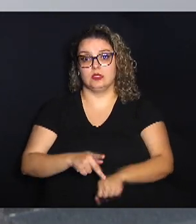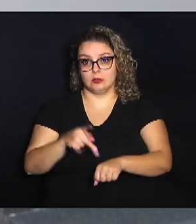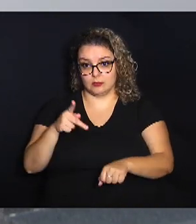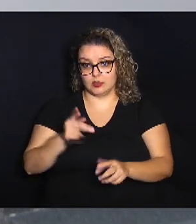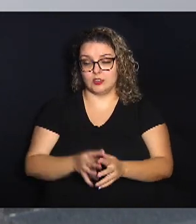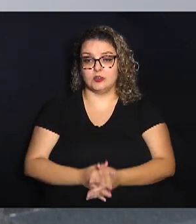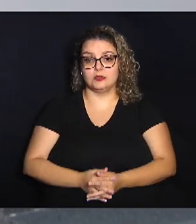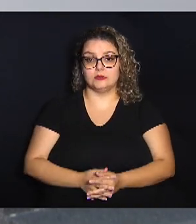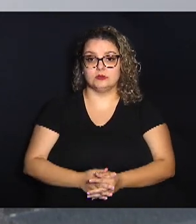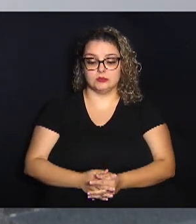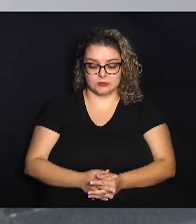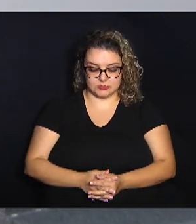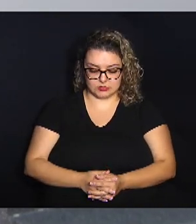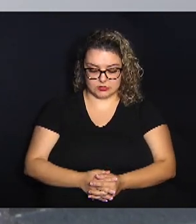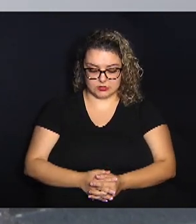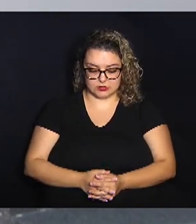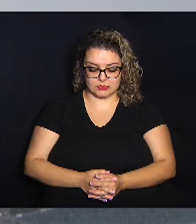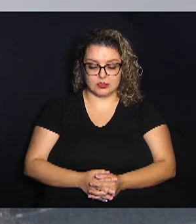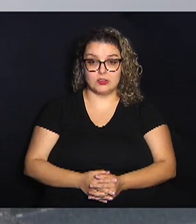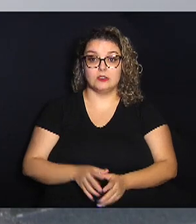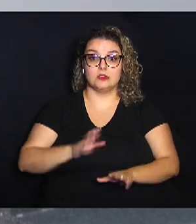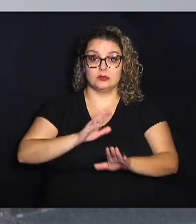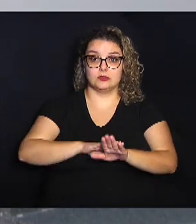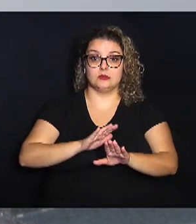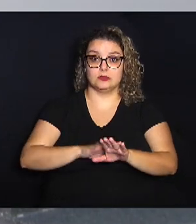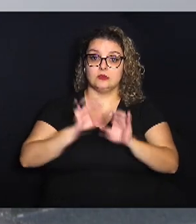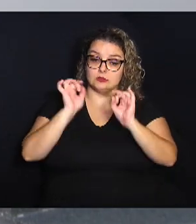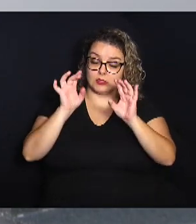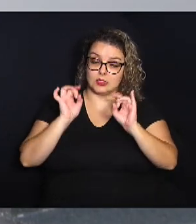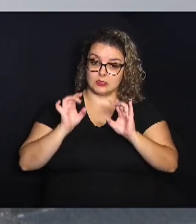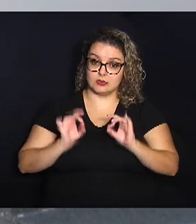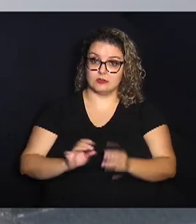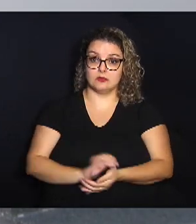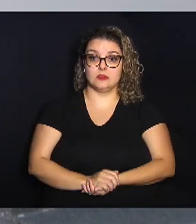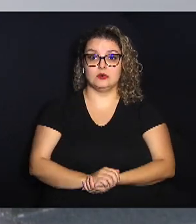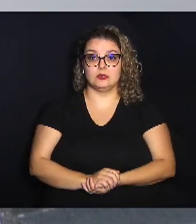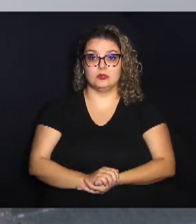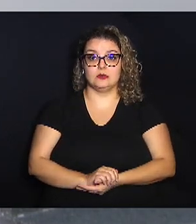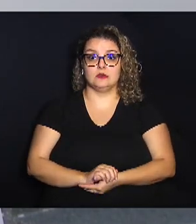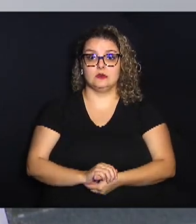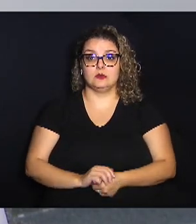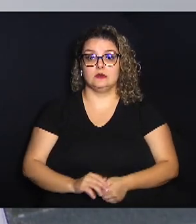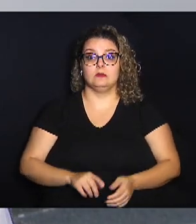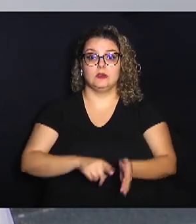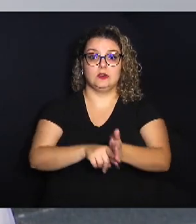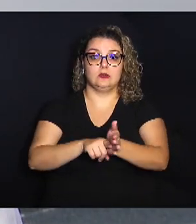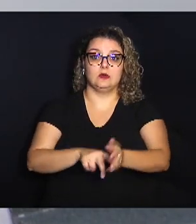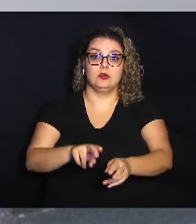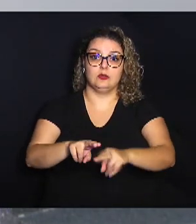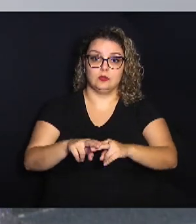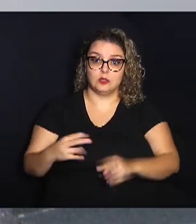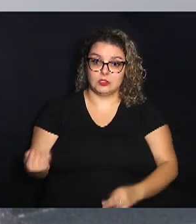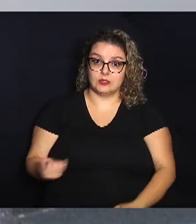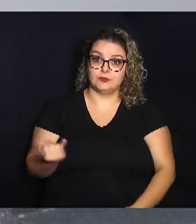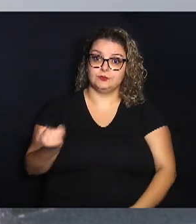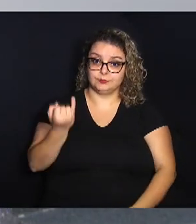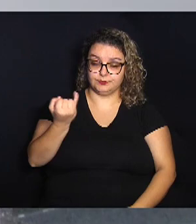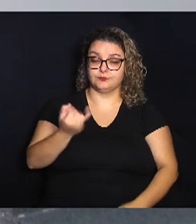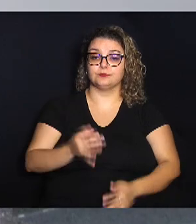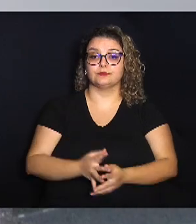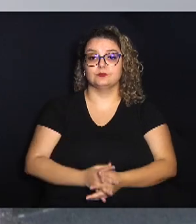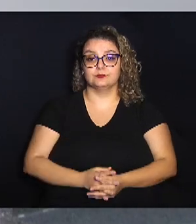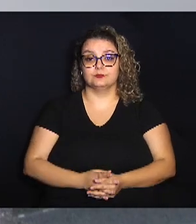pós-graduação. Então, essa atuação é exclusiva para a pesquisa, por isso a importância é de